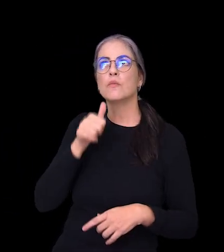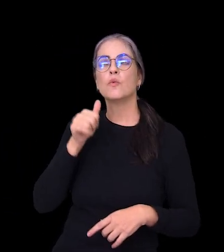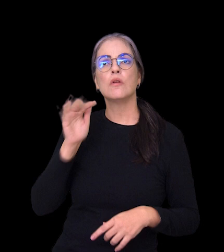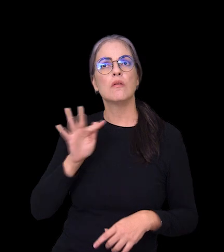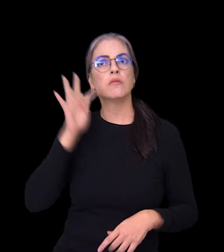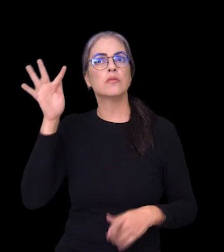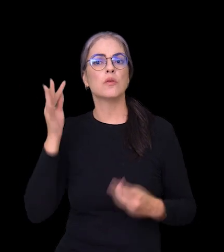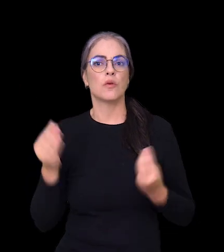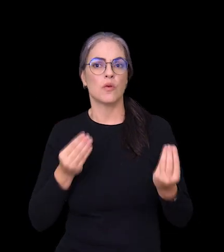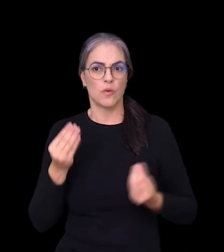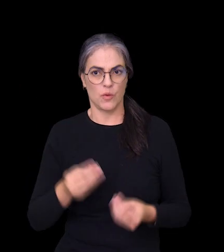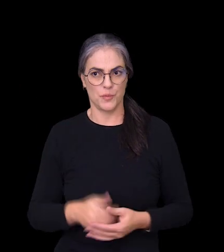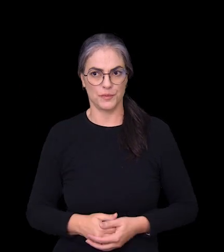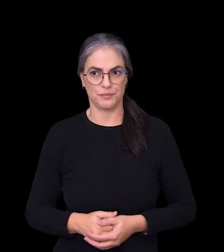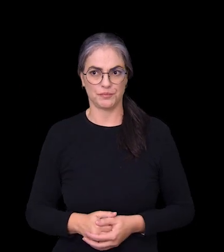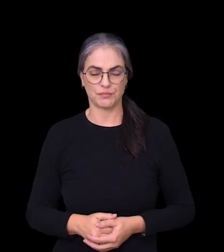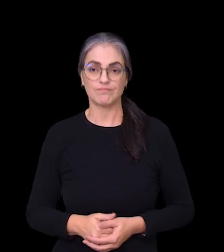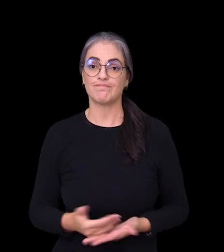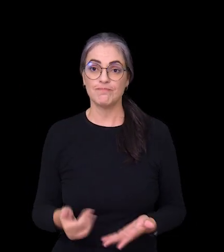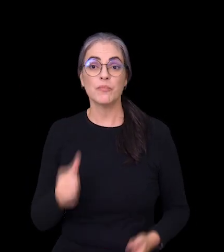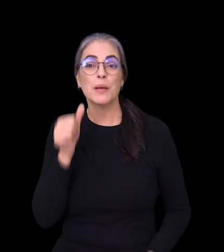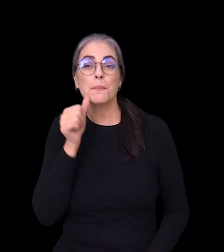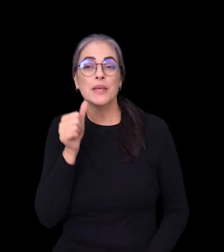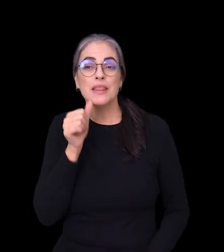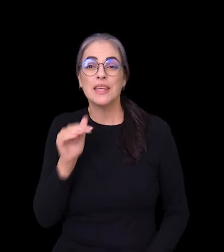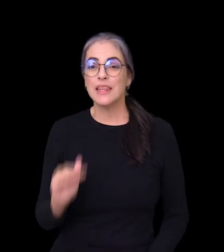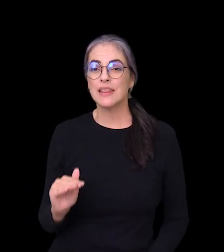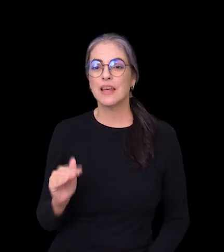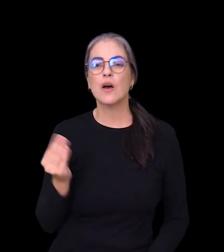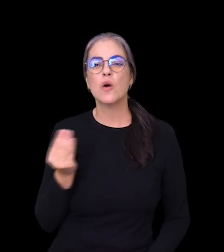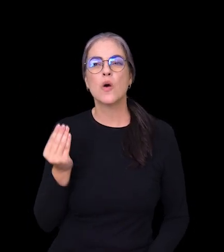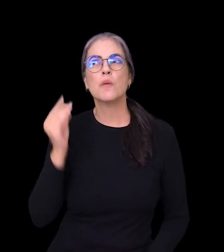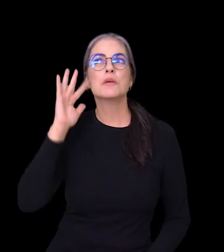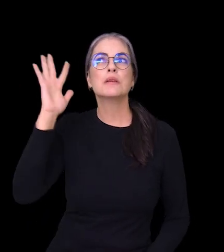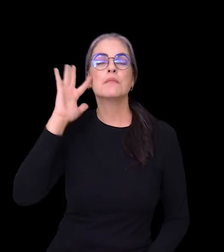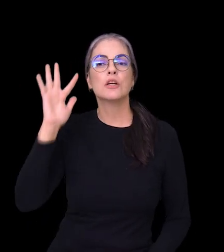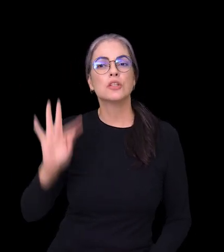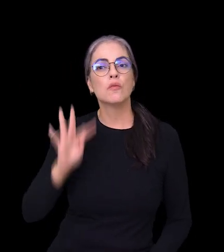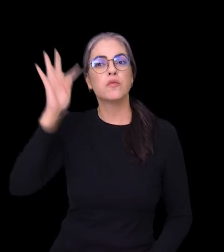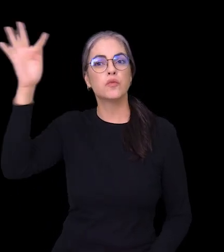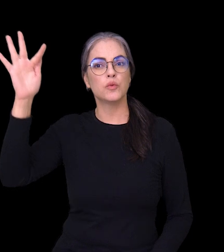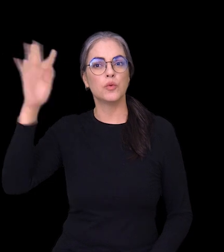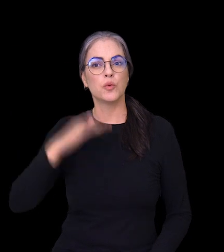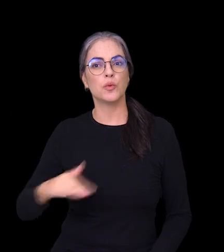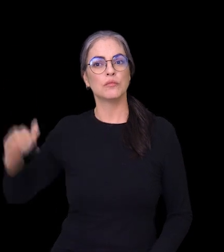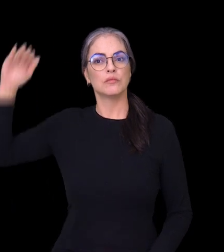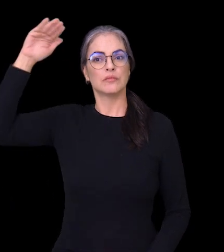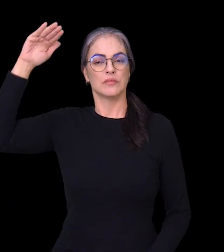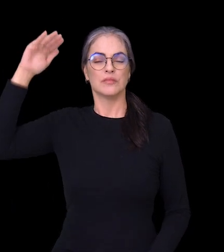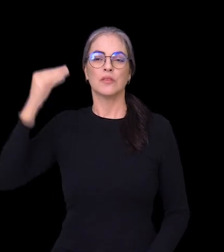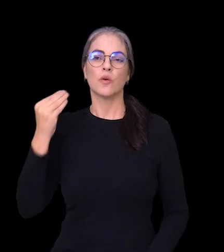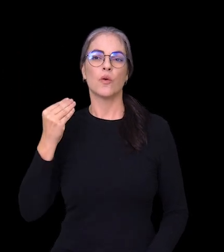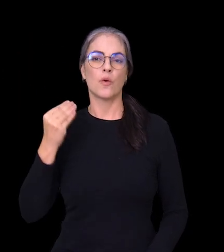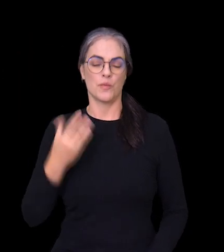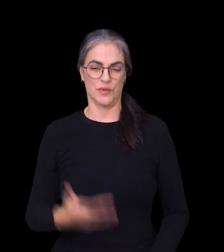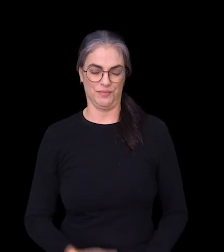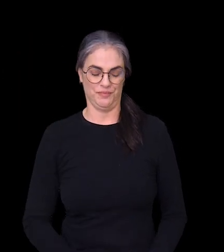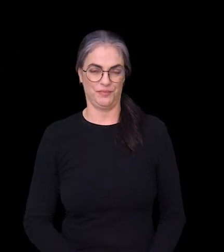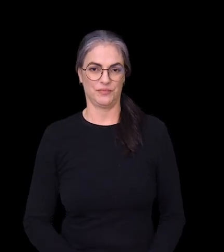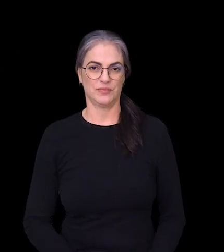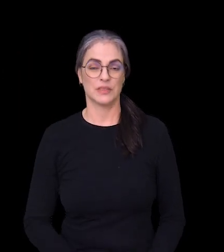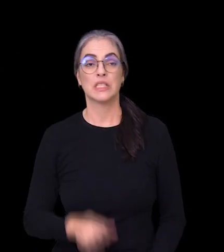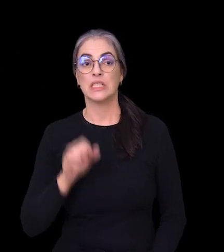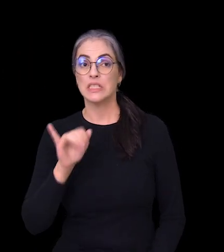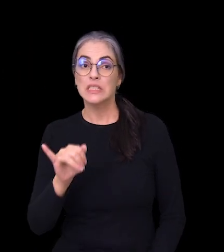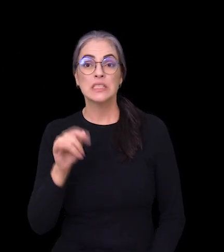imaginário da criança, de uma criança menina, de uma jovem menina, o que ela vai ser como mulher. Quando é